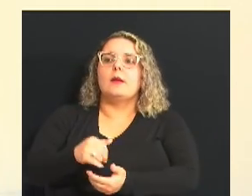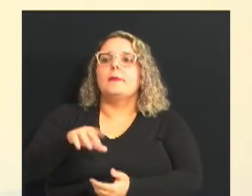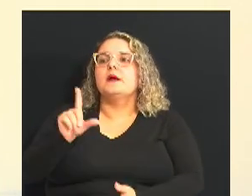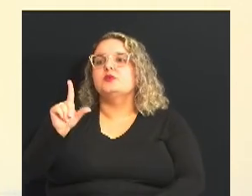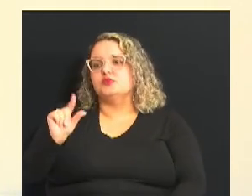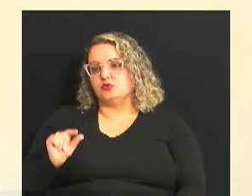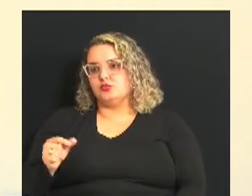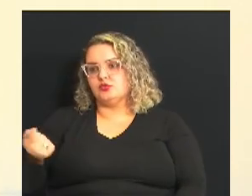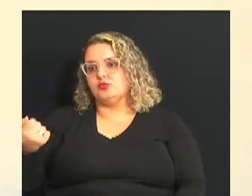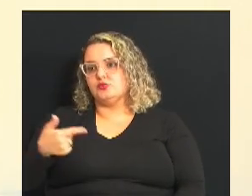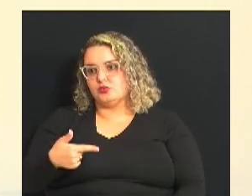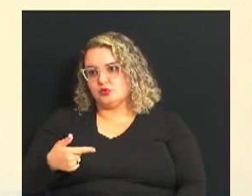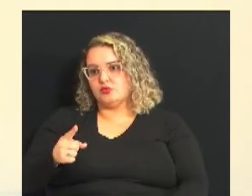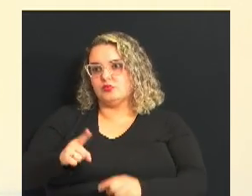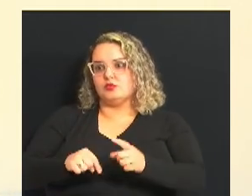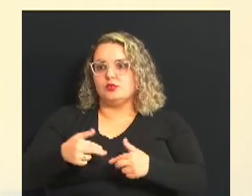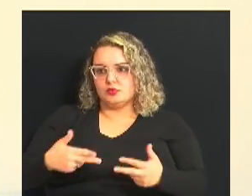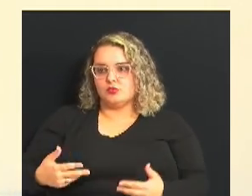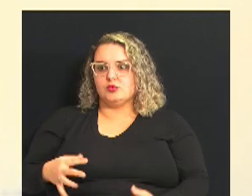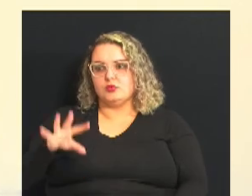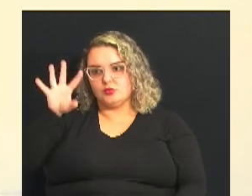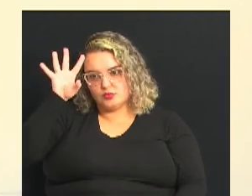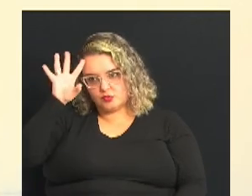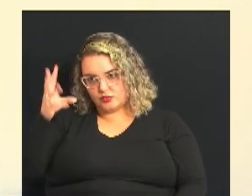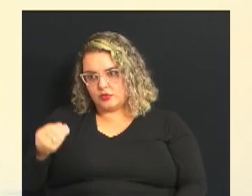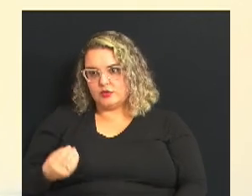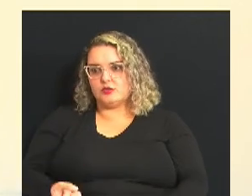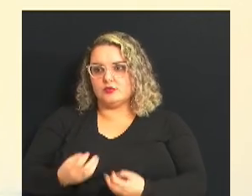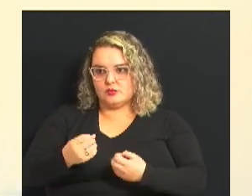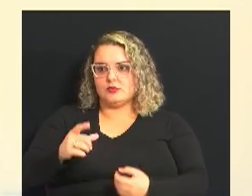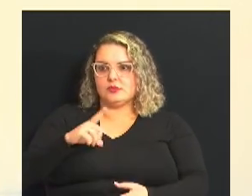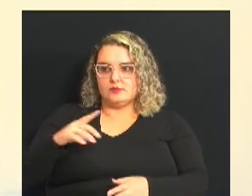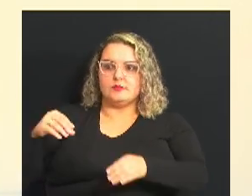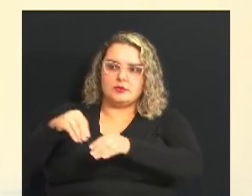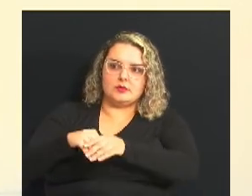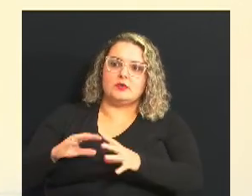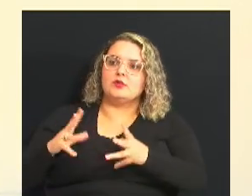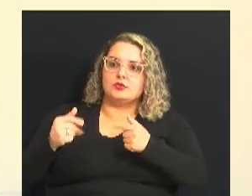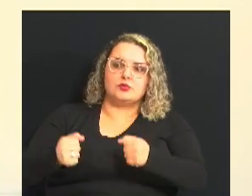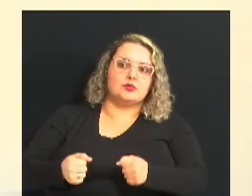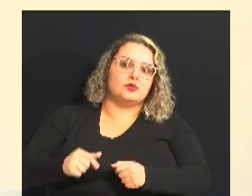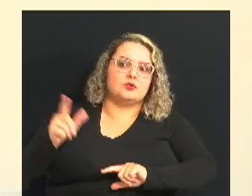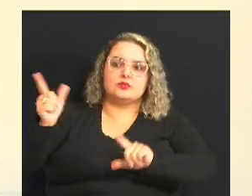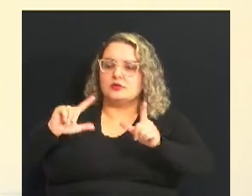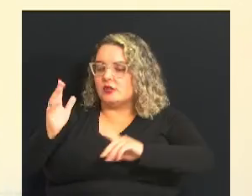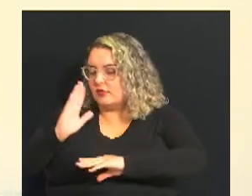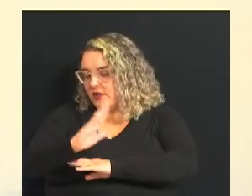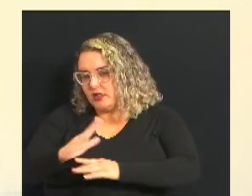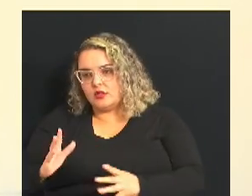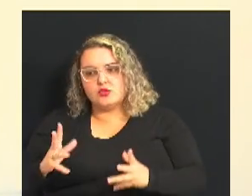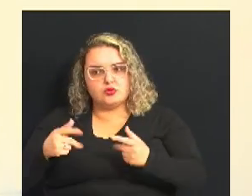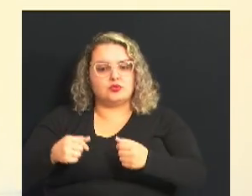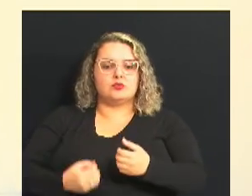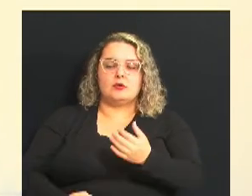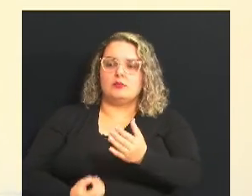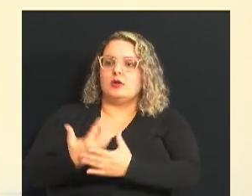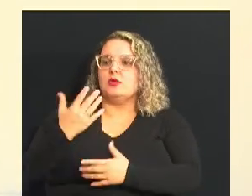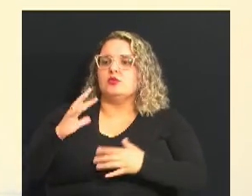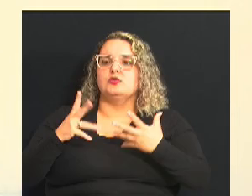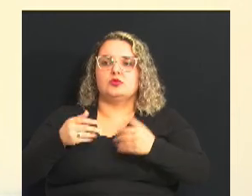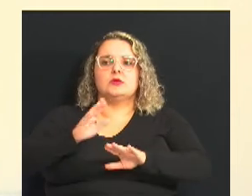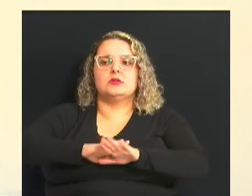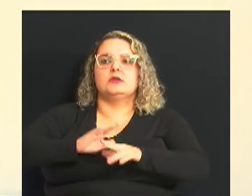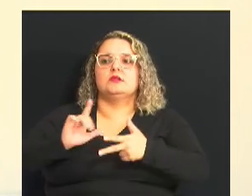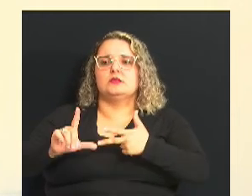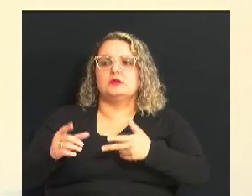do conhecimento e informação que nós temos ali dentro. Todos os vídeos da TV Câmara, tudo que é produzido, toda a atividade legislativa está